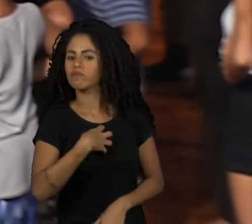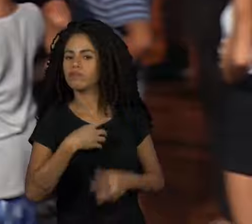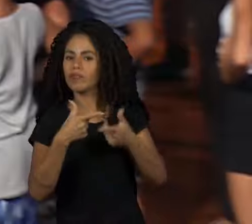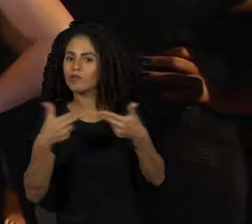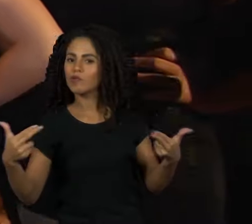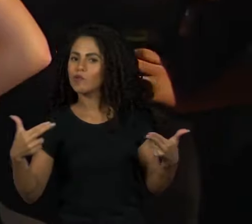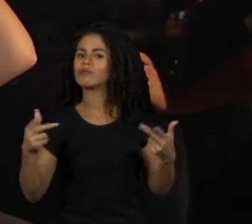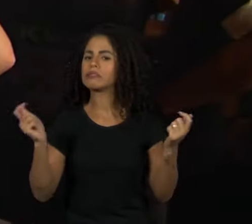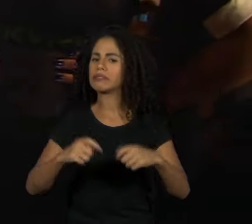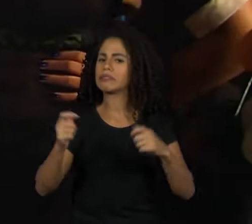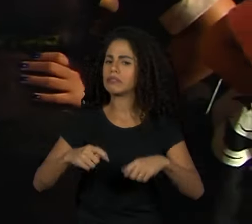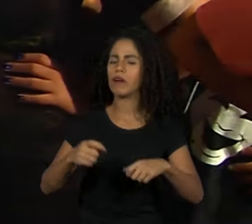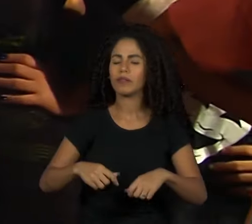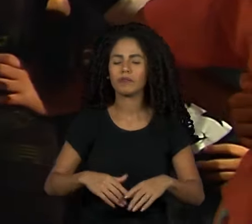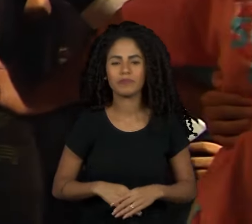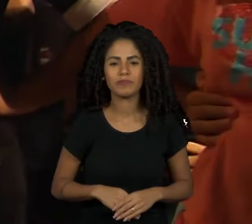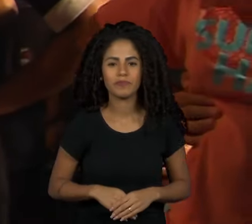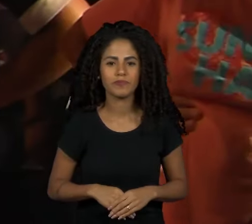coisas.